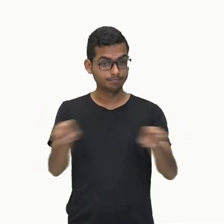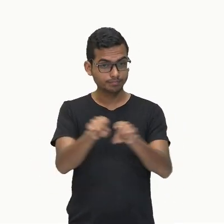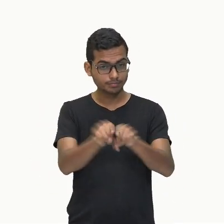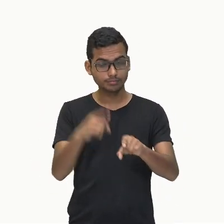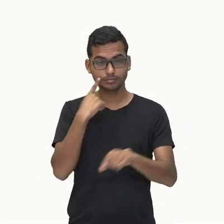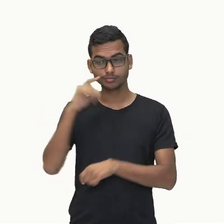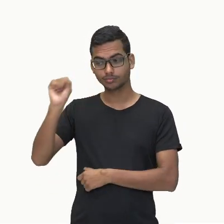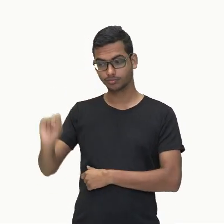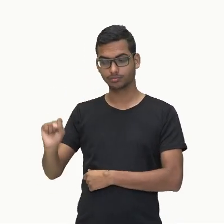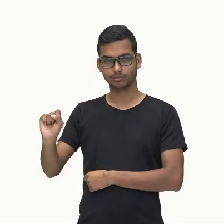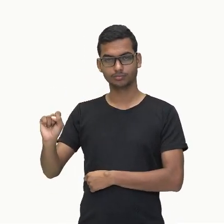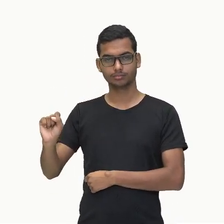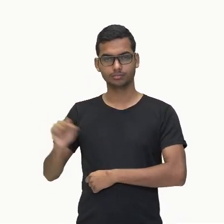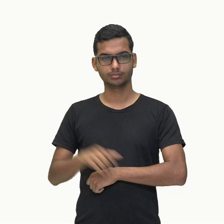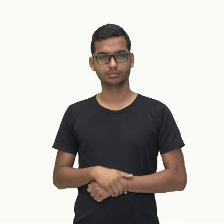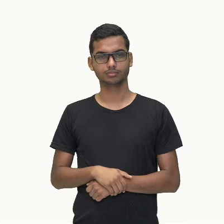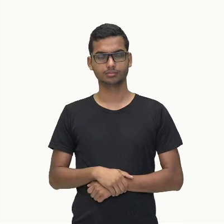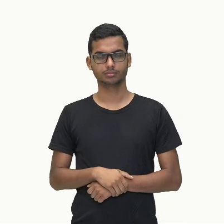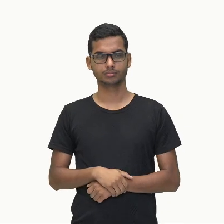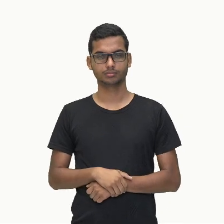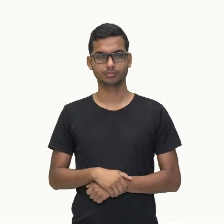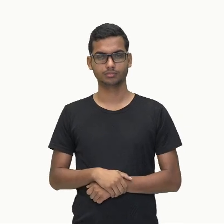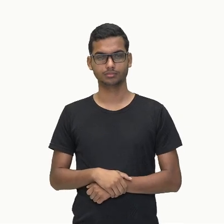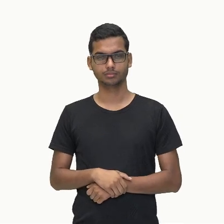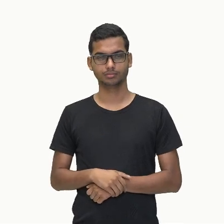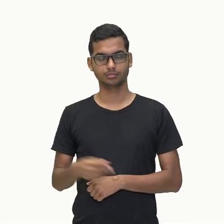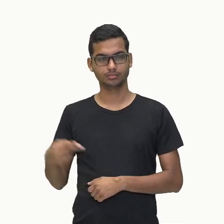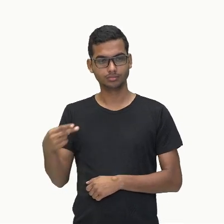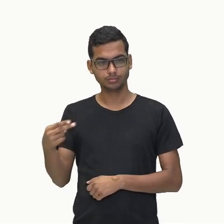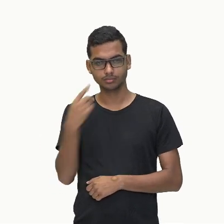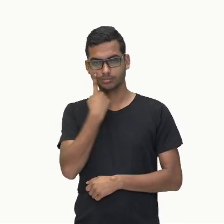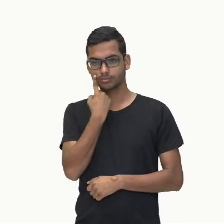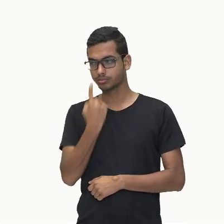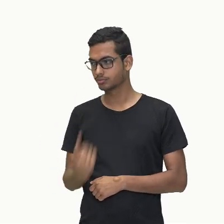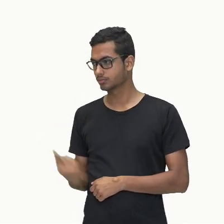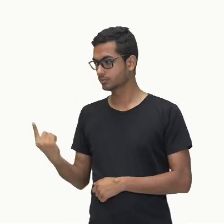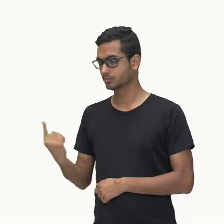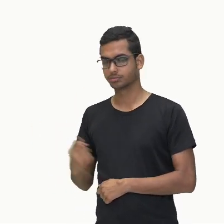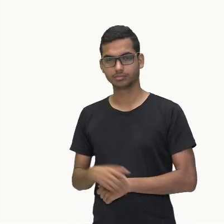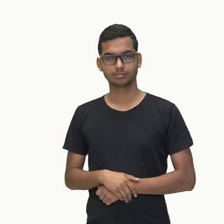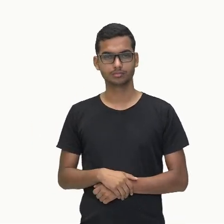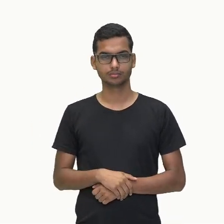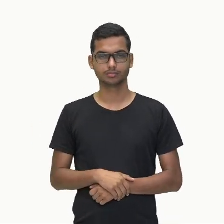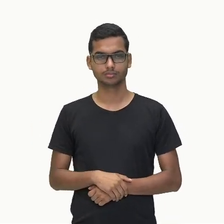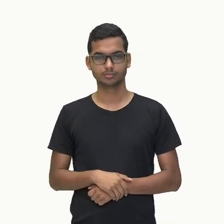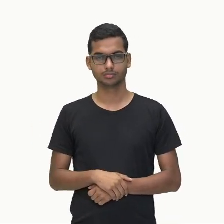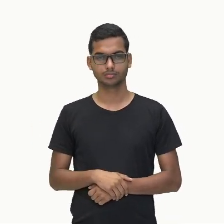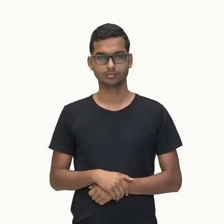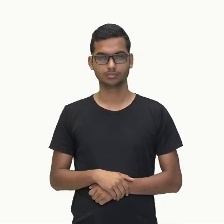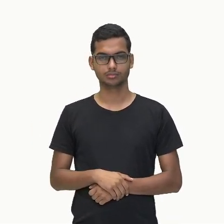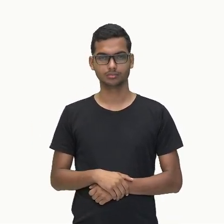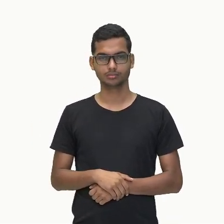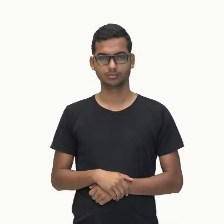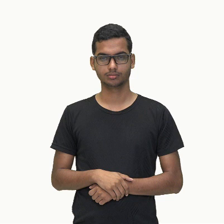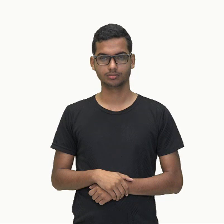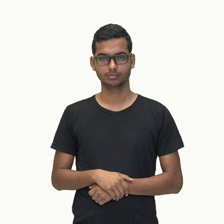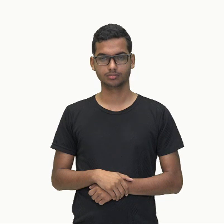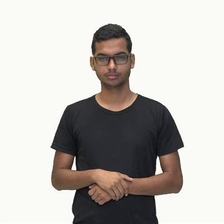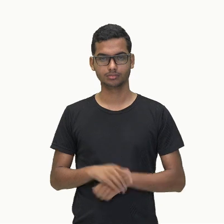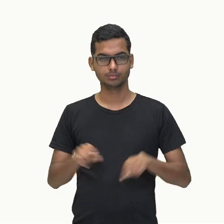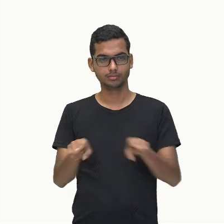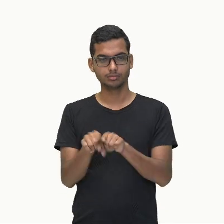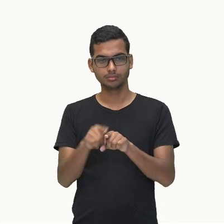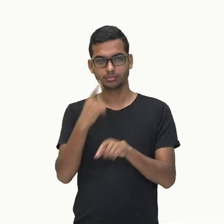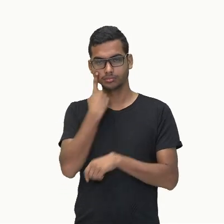relação S, que são os elementos x e y pertencentes a A e B, tal que y